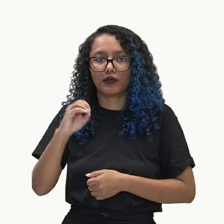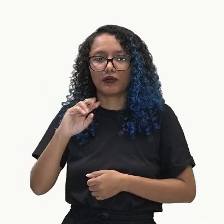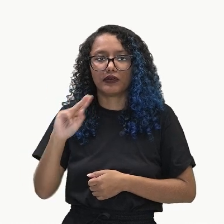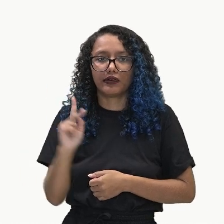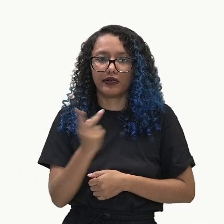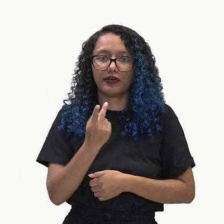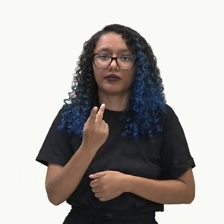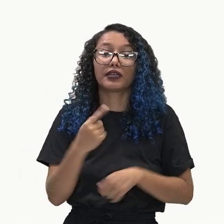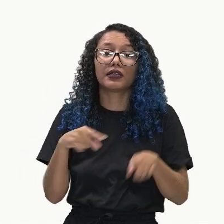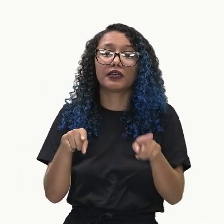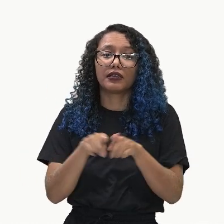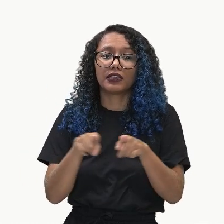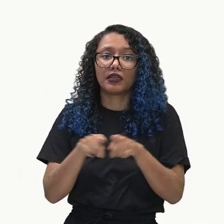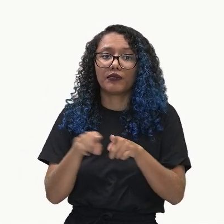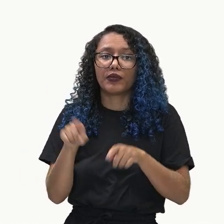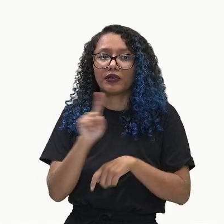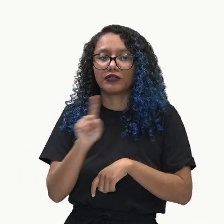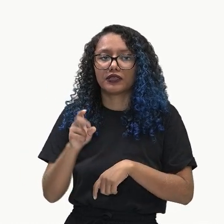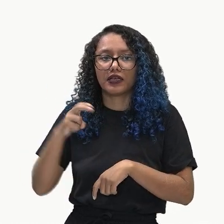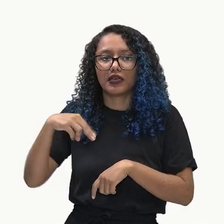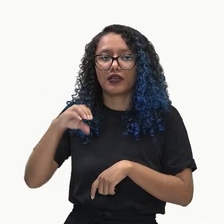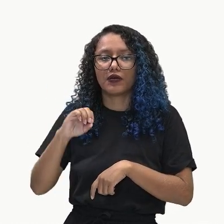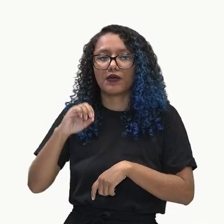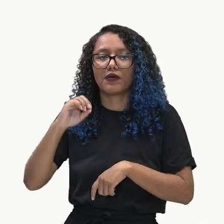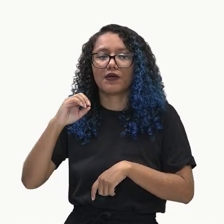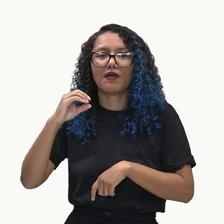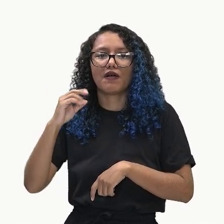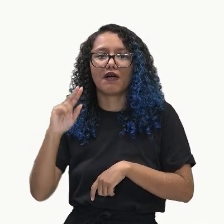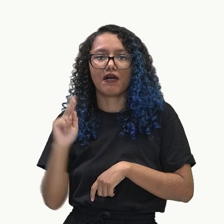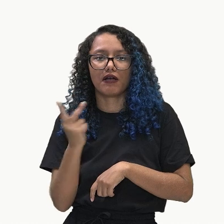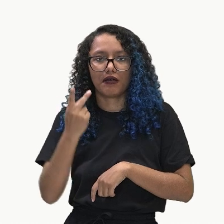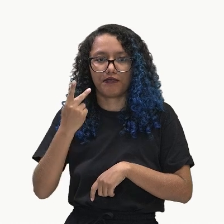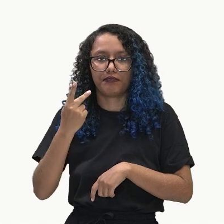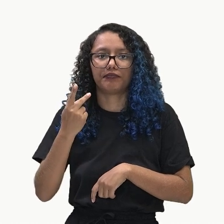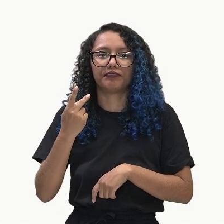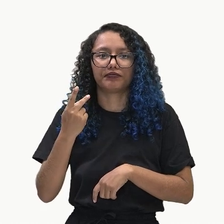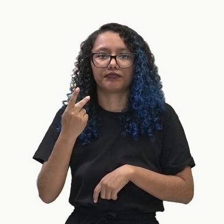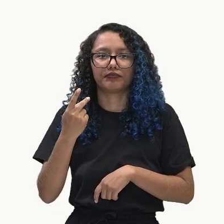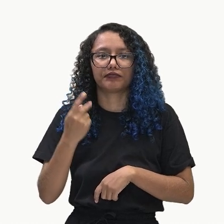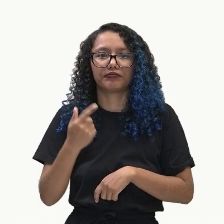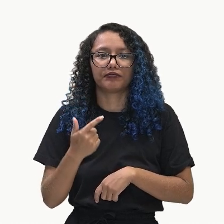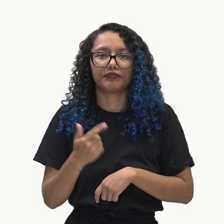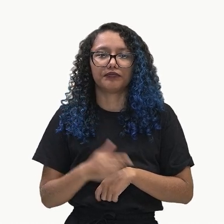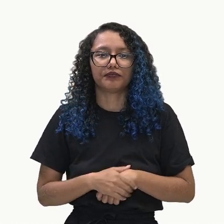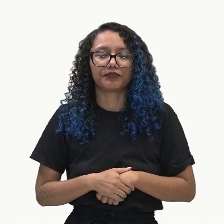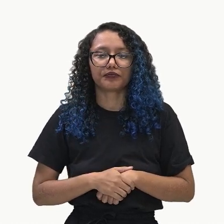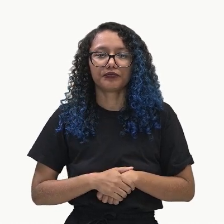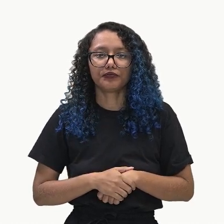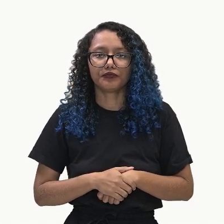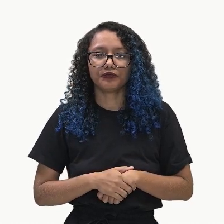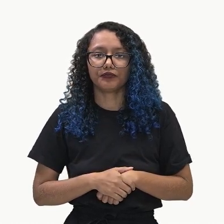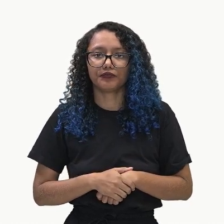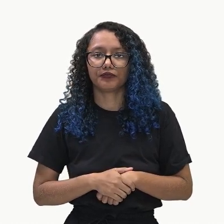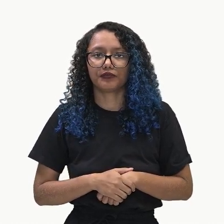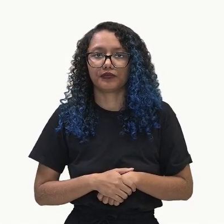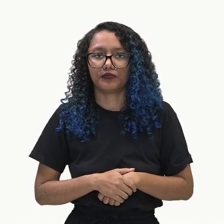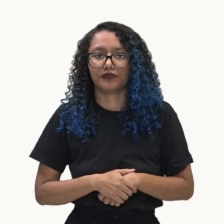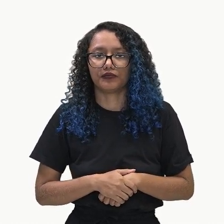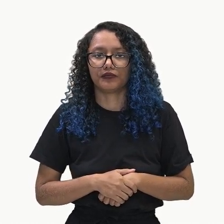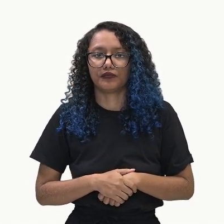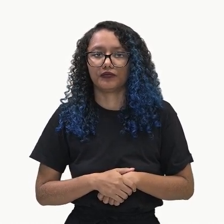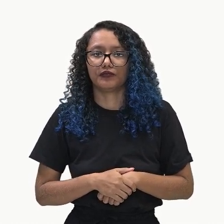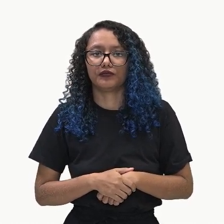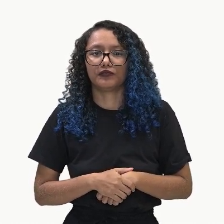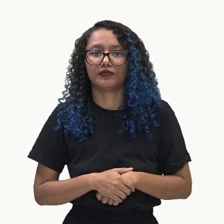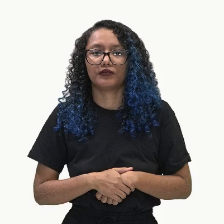NH4OH e o hidróxido de zinco, certo? E aí nós